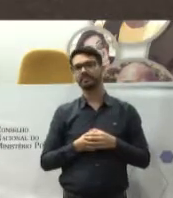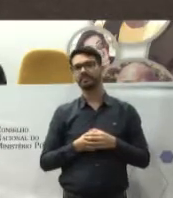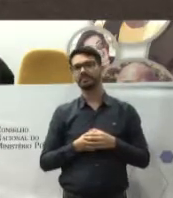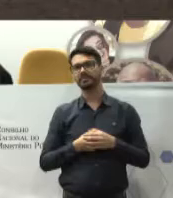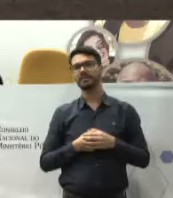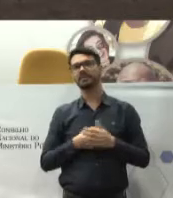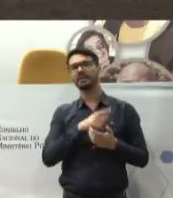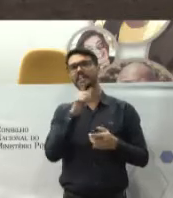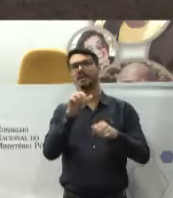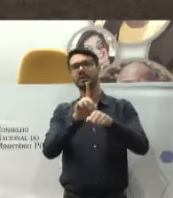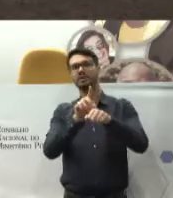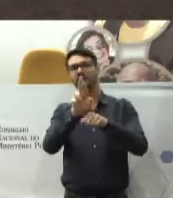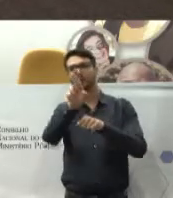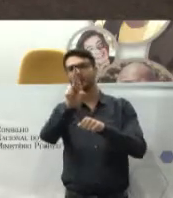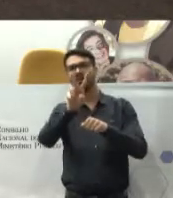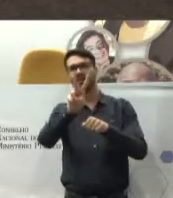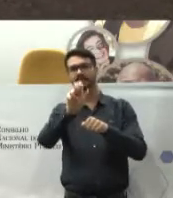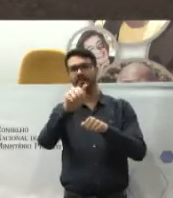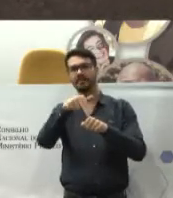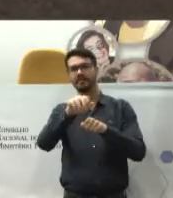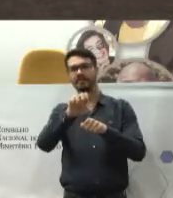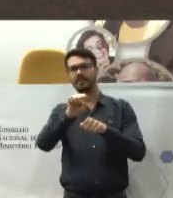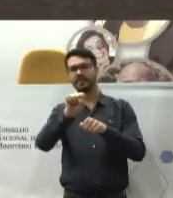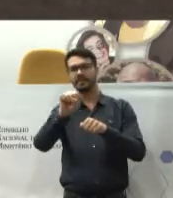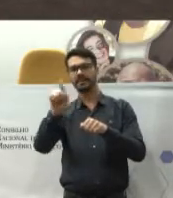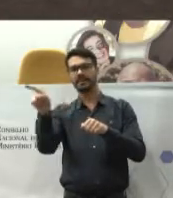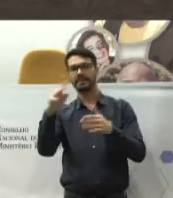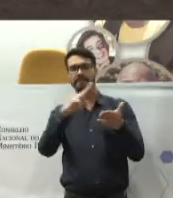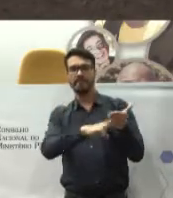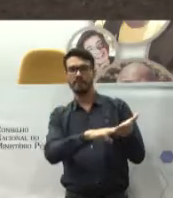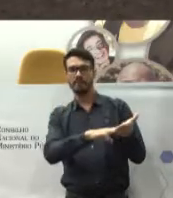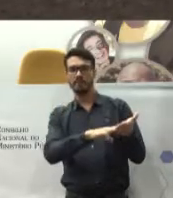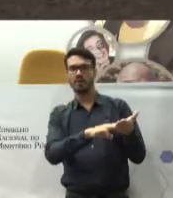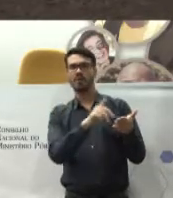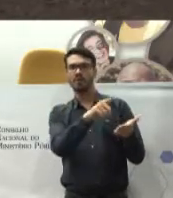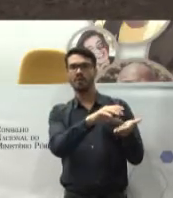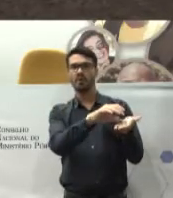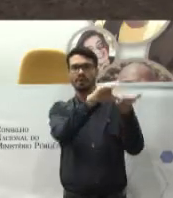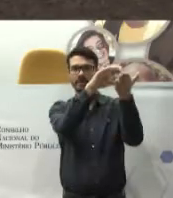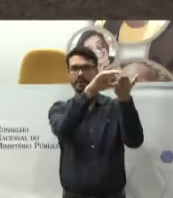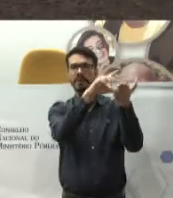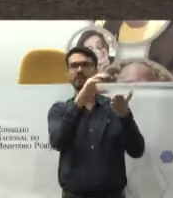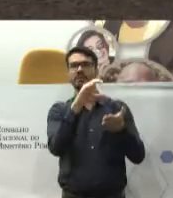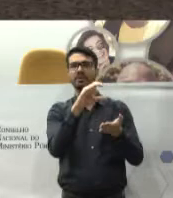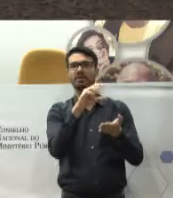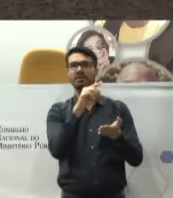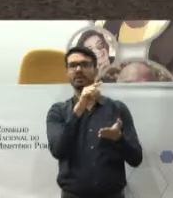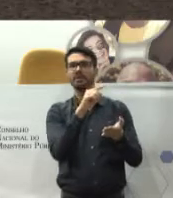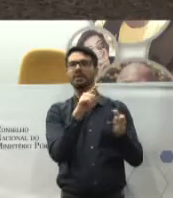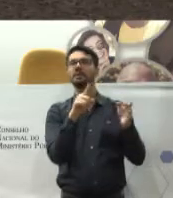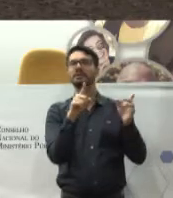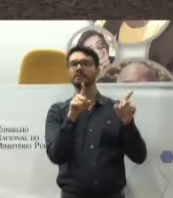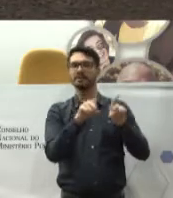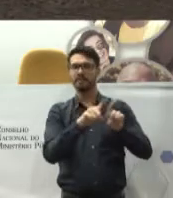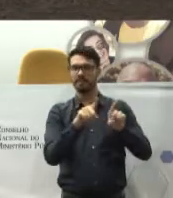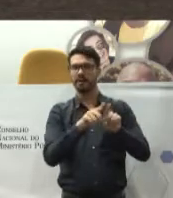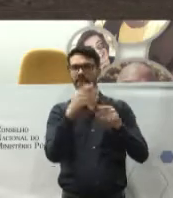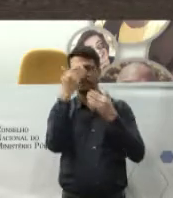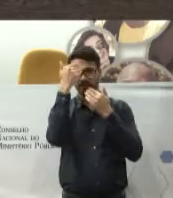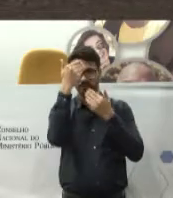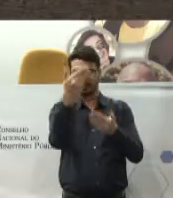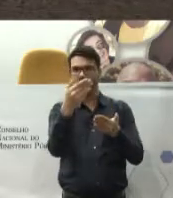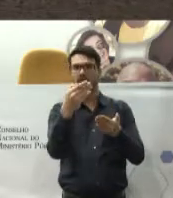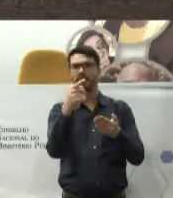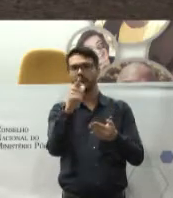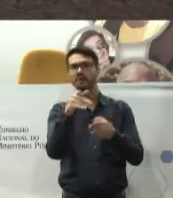da doutora Vanessa, que é membro auxiliar do CNMP, que organizou esse seminário, bem como agradecer o doutor Bandeira,